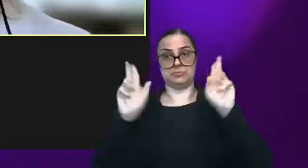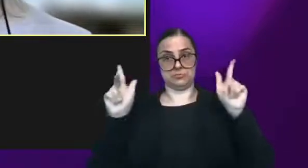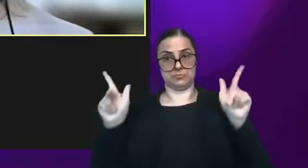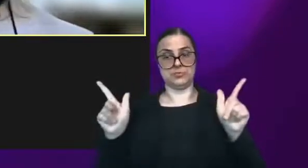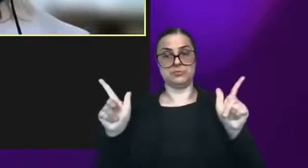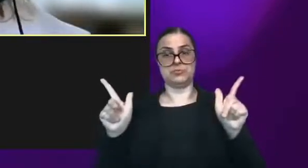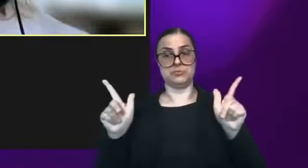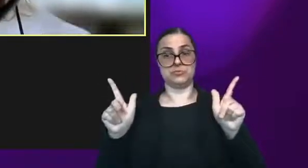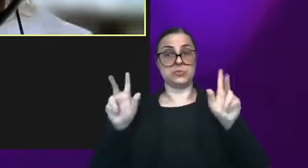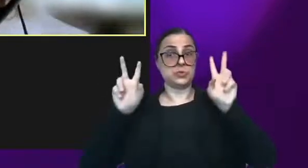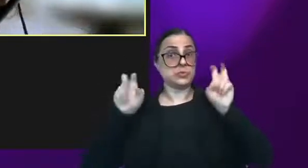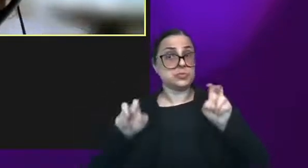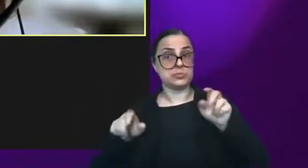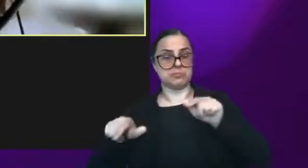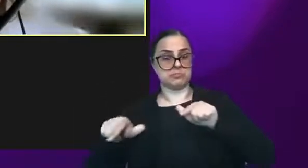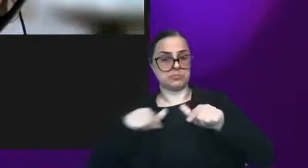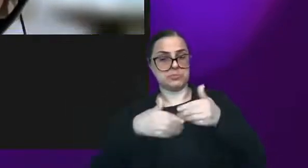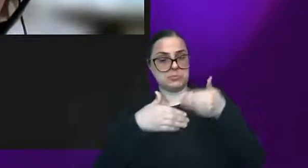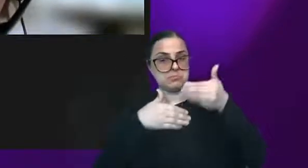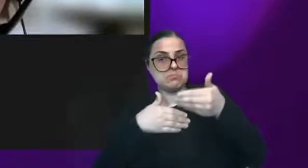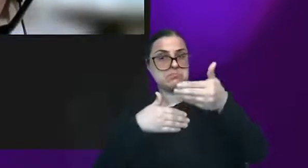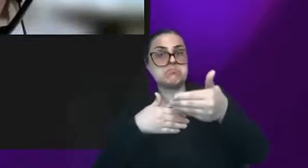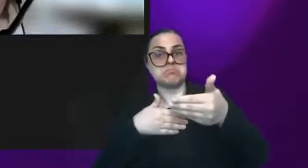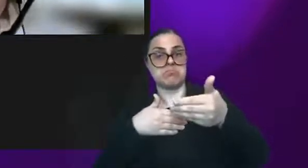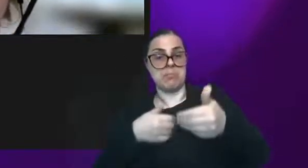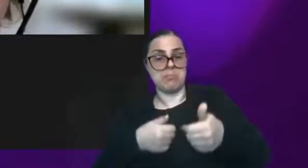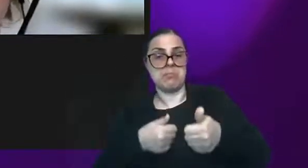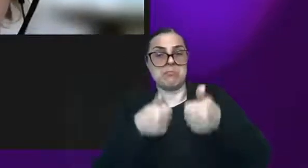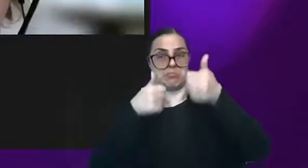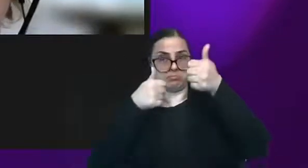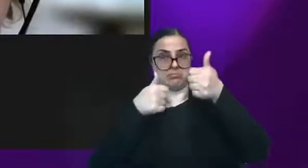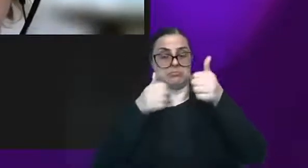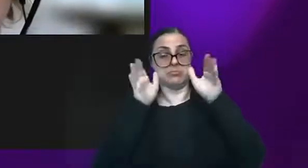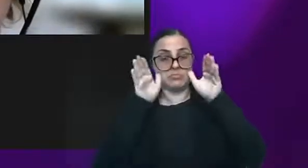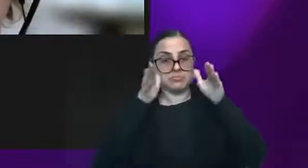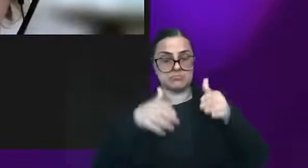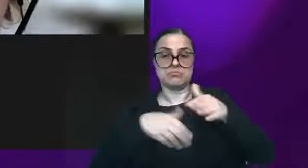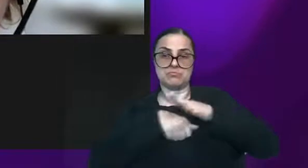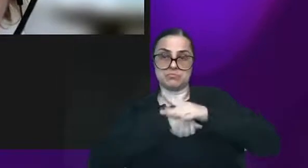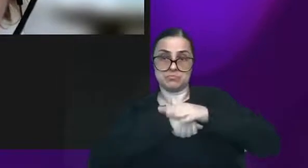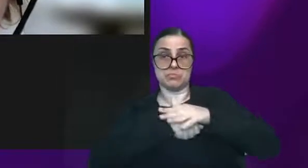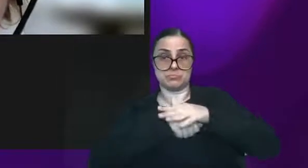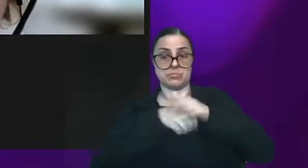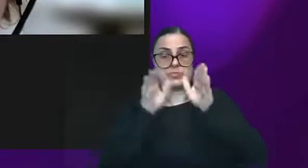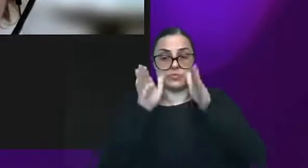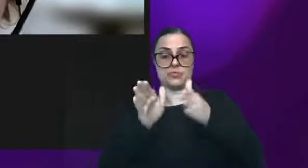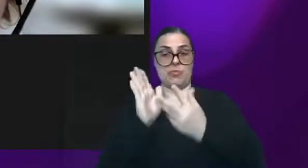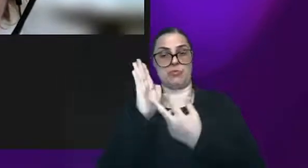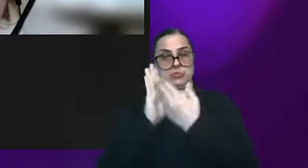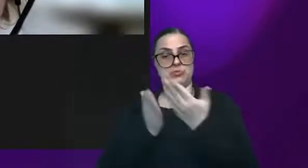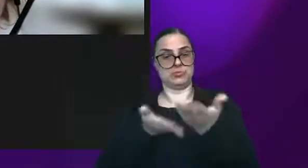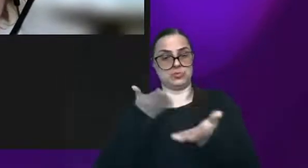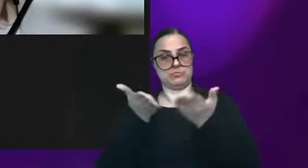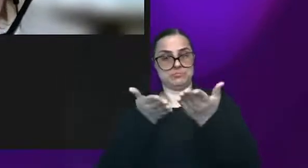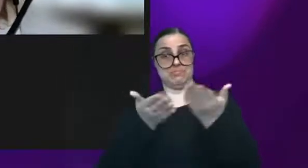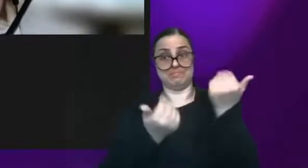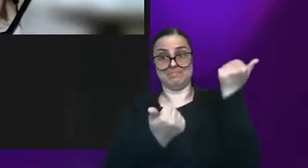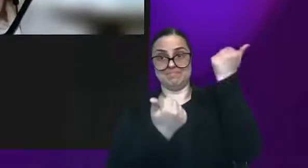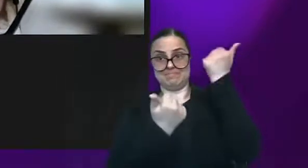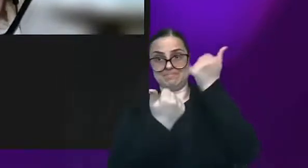en cirugía. E doutora Jorgelina, sabemos que há uma recorrência alta